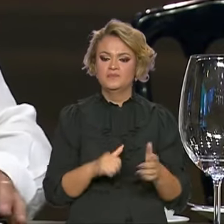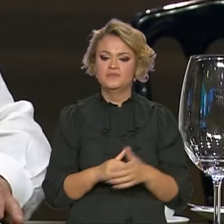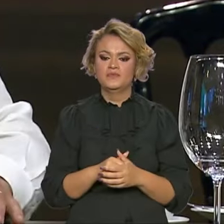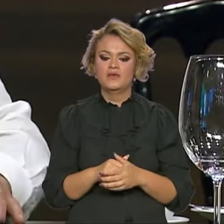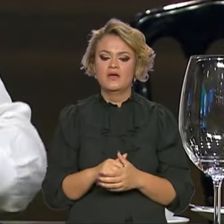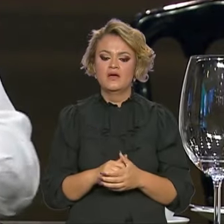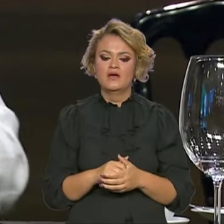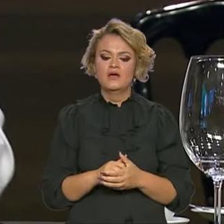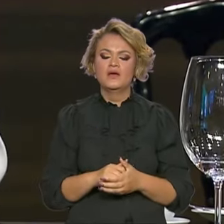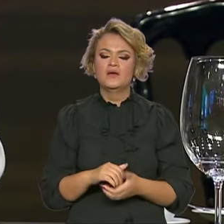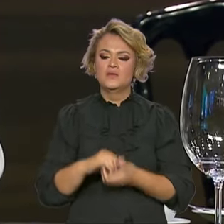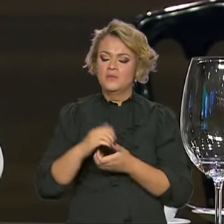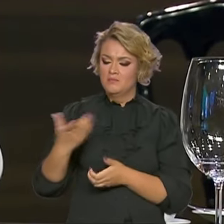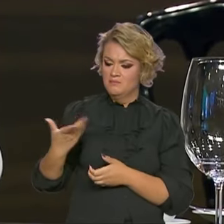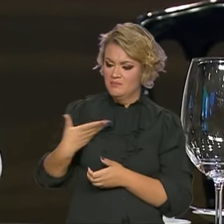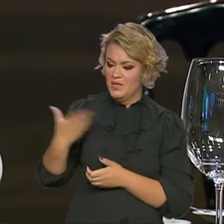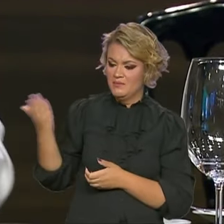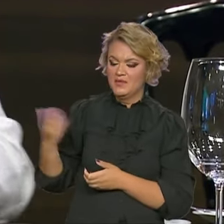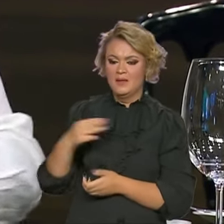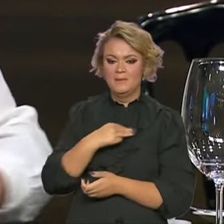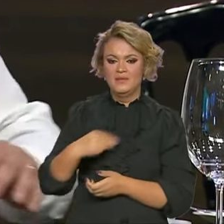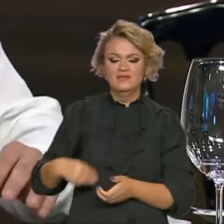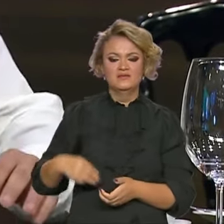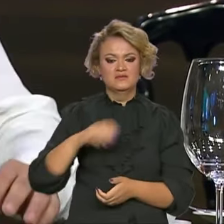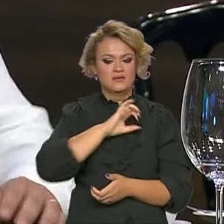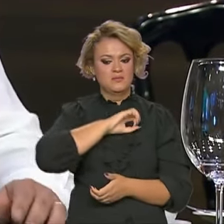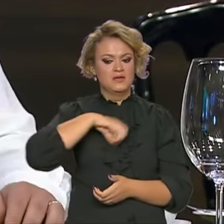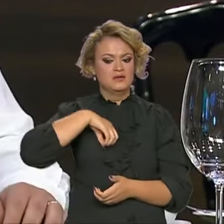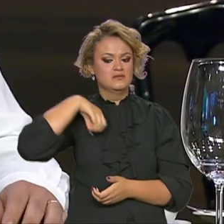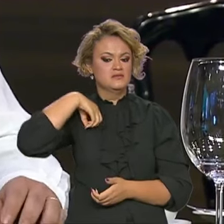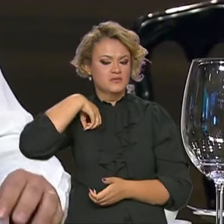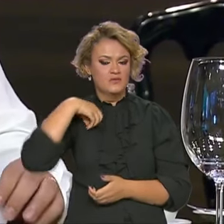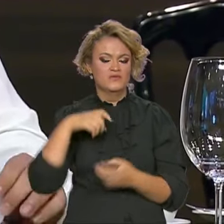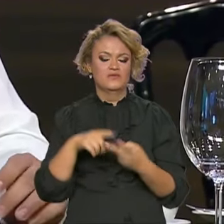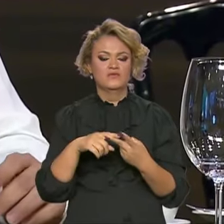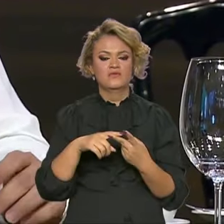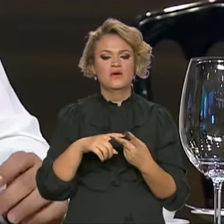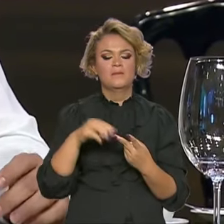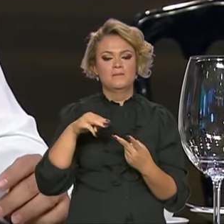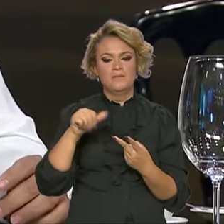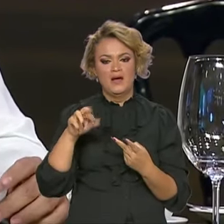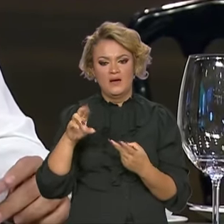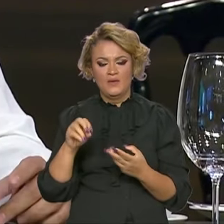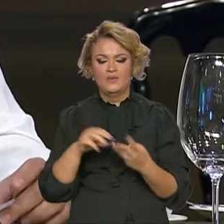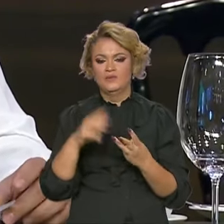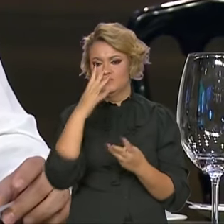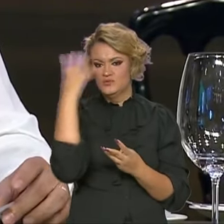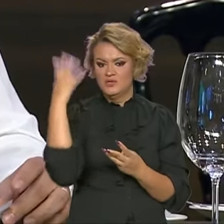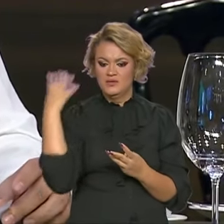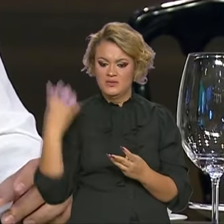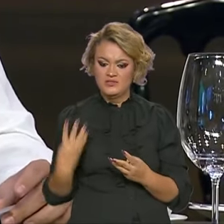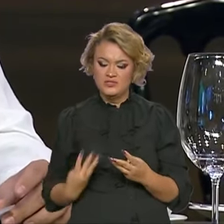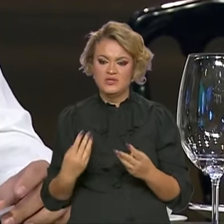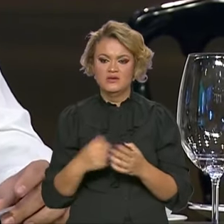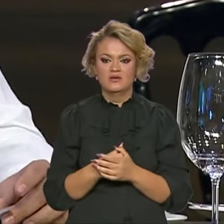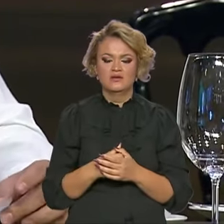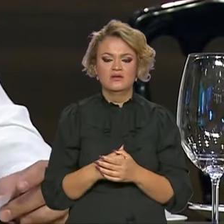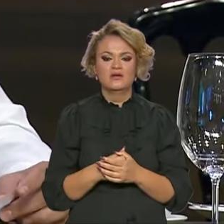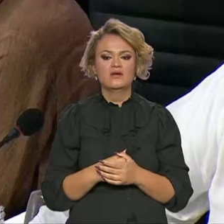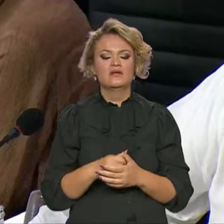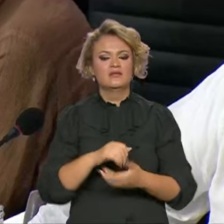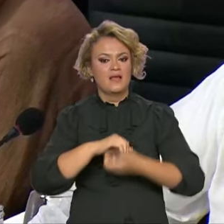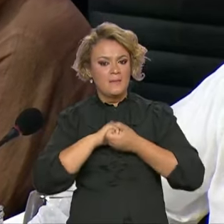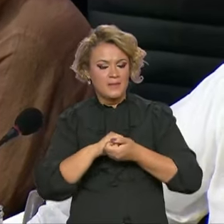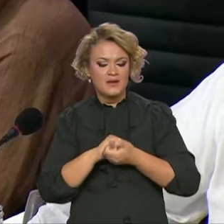Cumprimento minha colega ministra Marina Silva, Mauro Vieira e Sônia Guajajara. Em nome deles, abraço